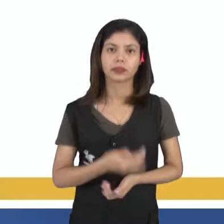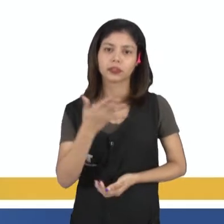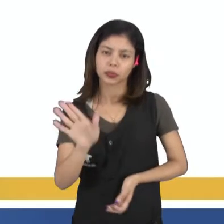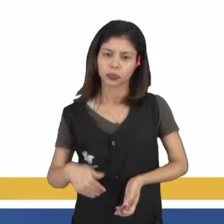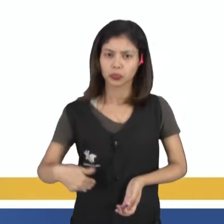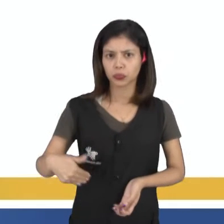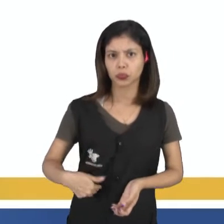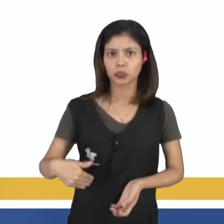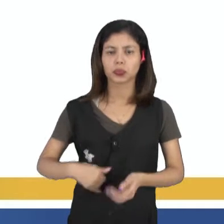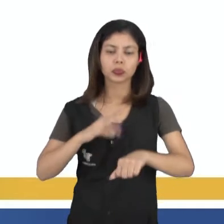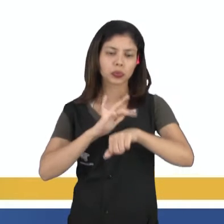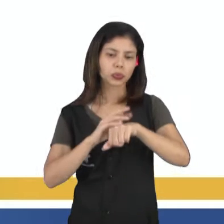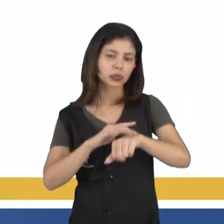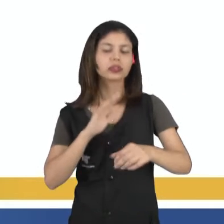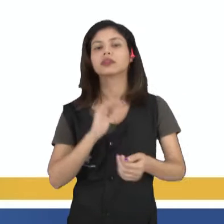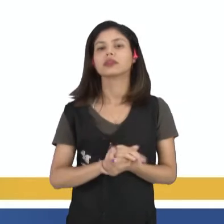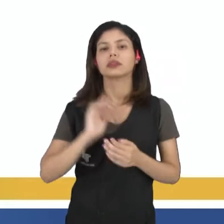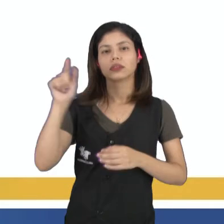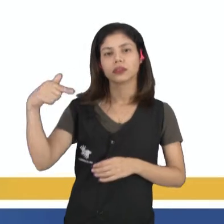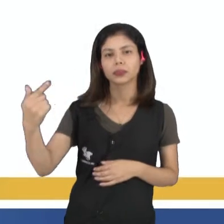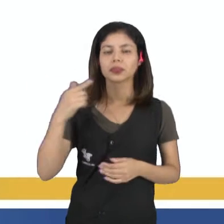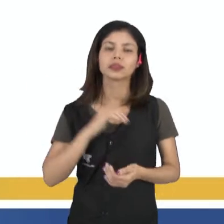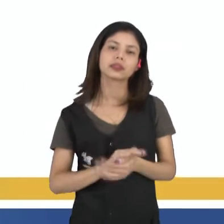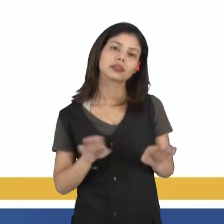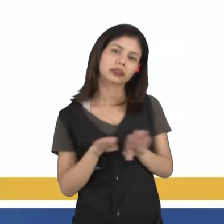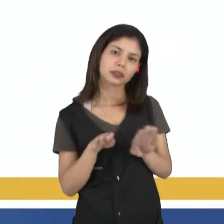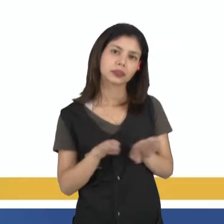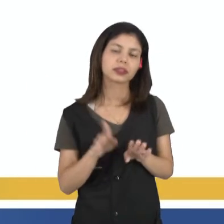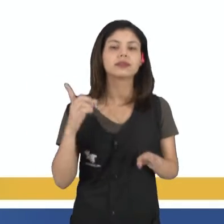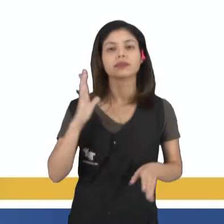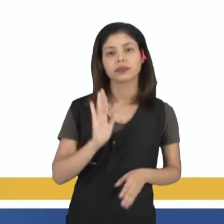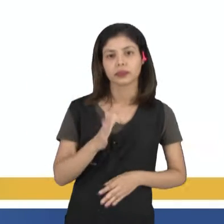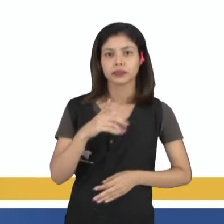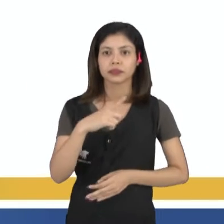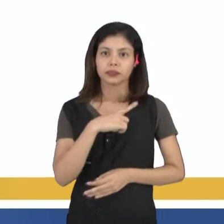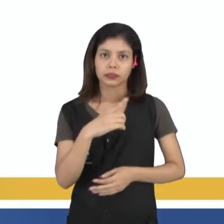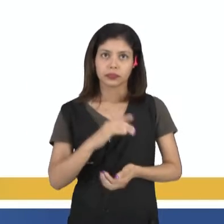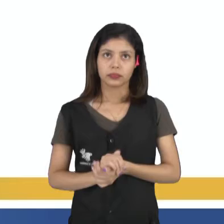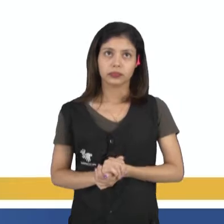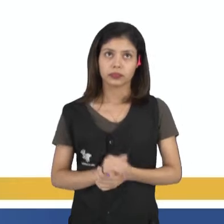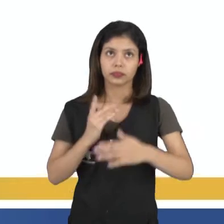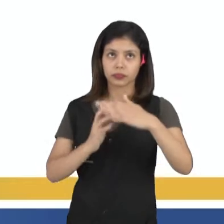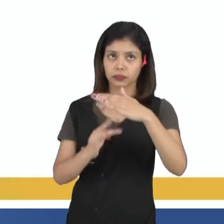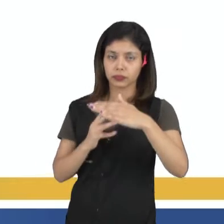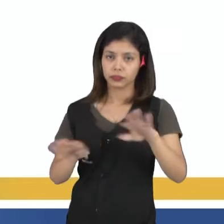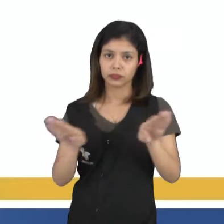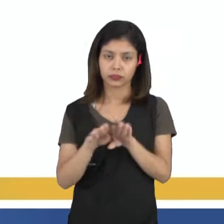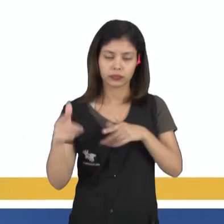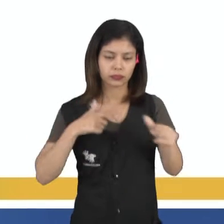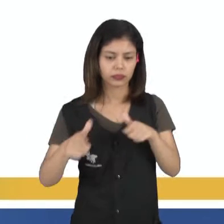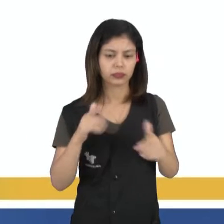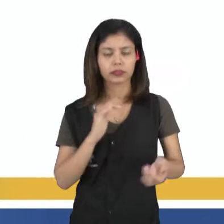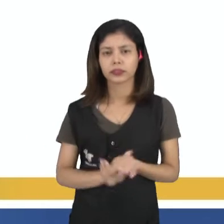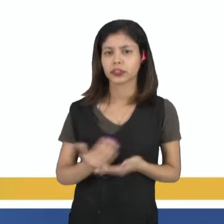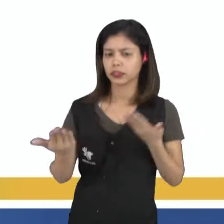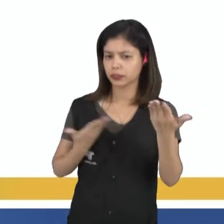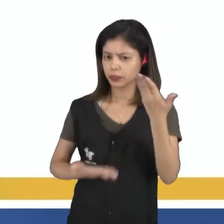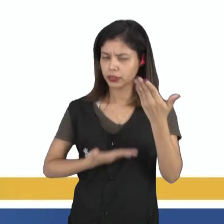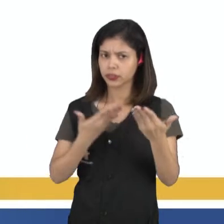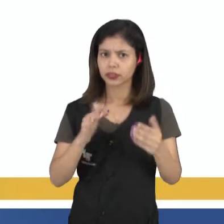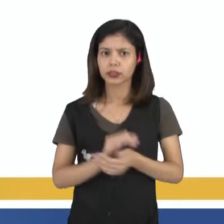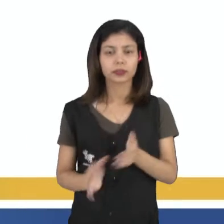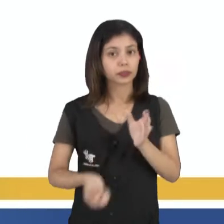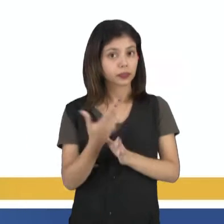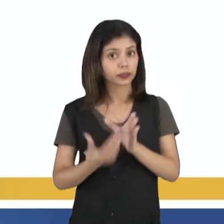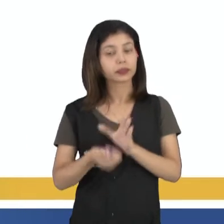fome doenças né que aí depois também já já outra questão e esses Imigrantes eles trabalhavam um sistema de parceria